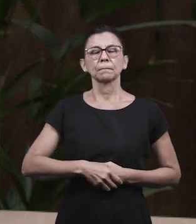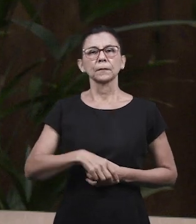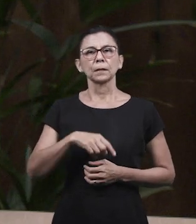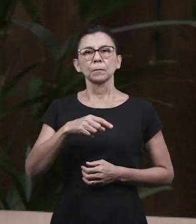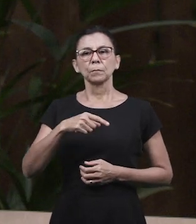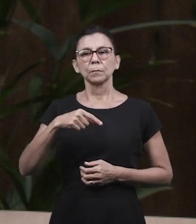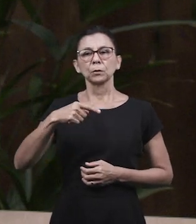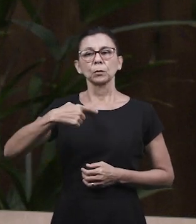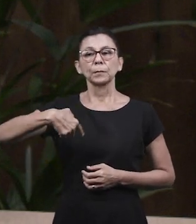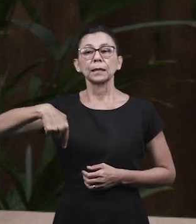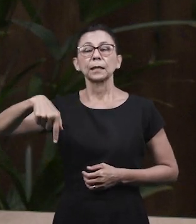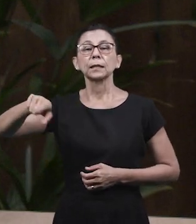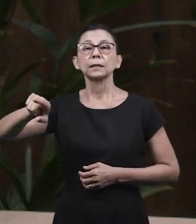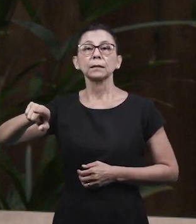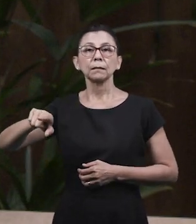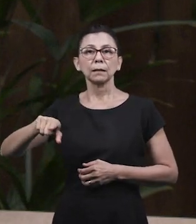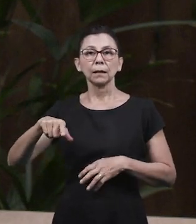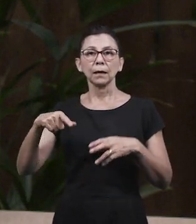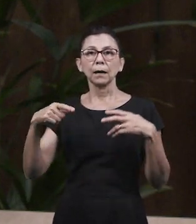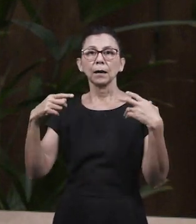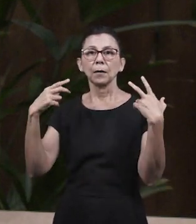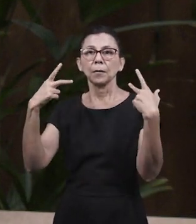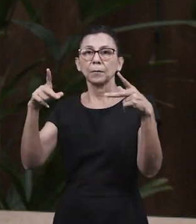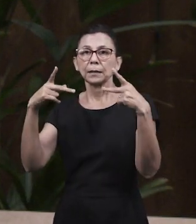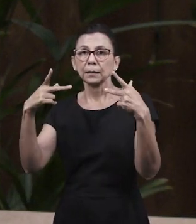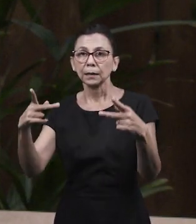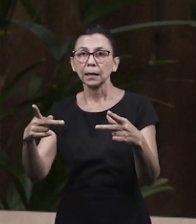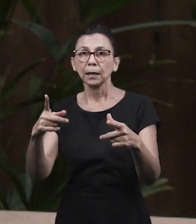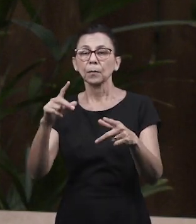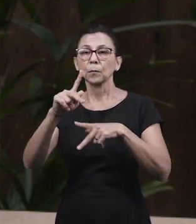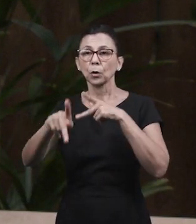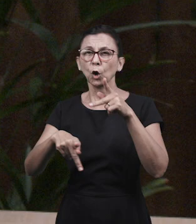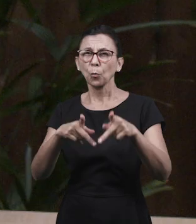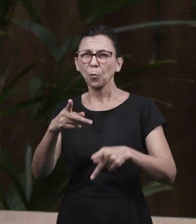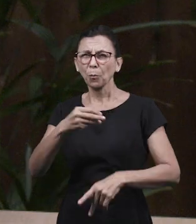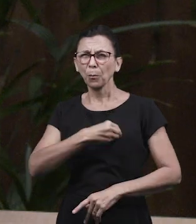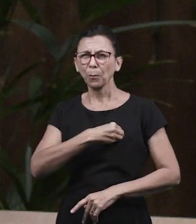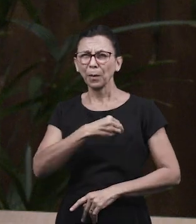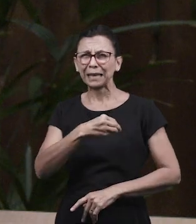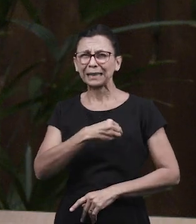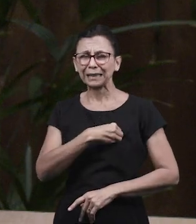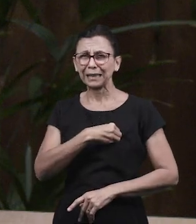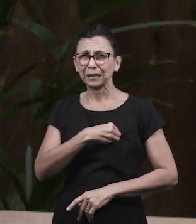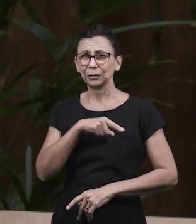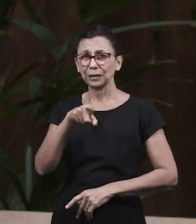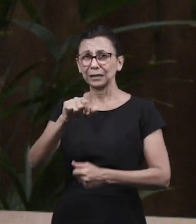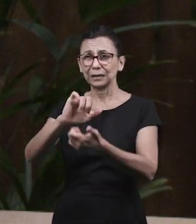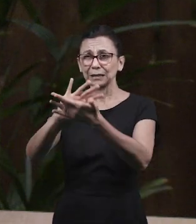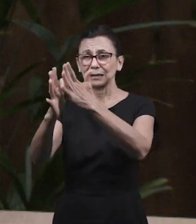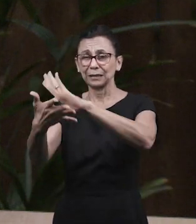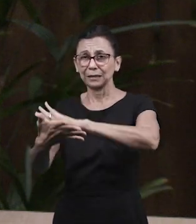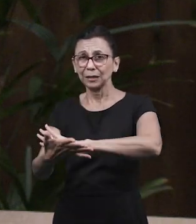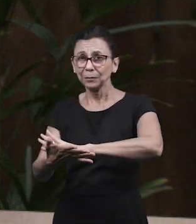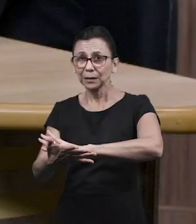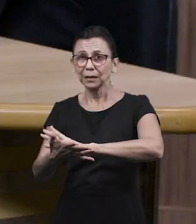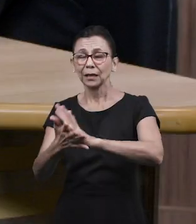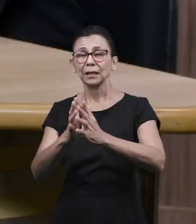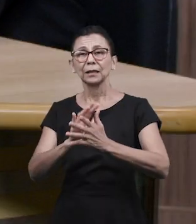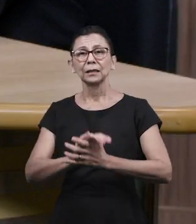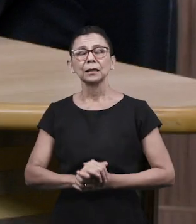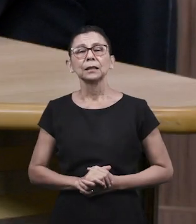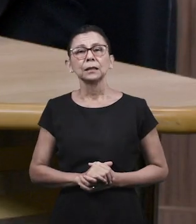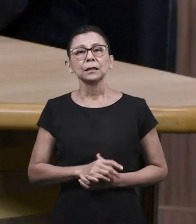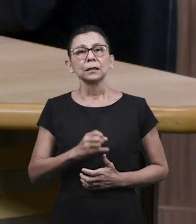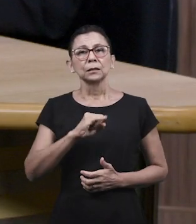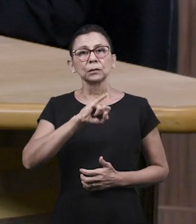eles iriam ser exterminados por causa da posição deles. E quando Jonas fala daquilo que foi a revelação do